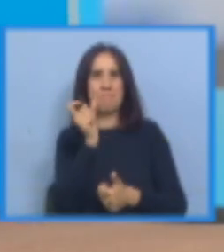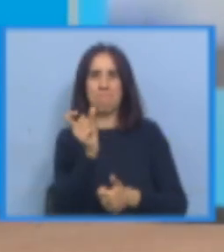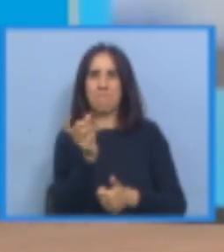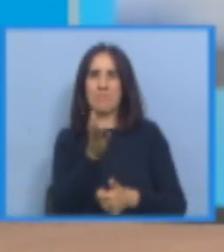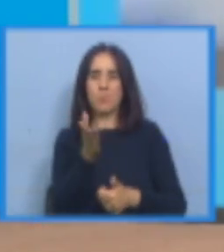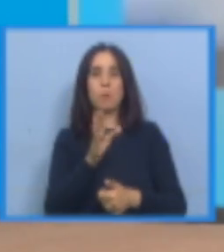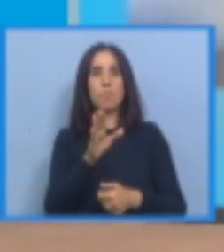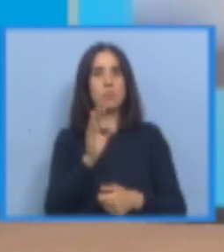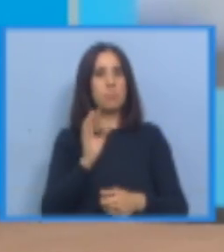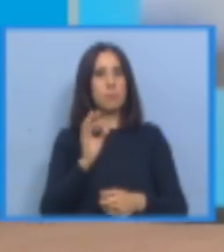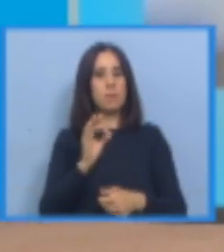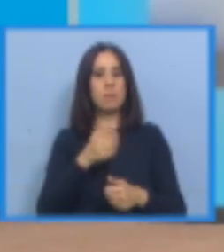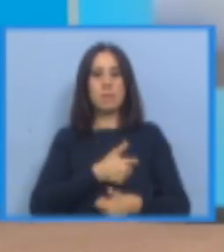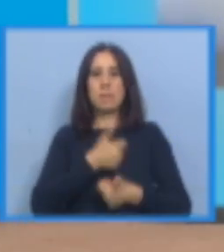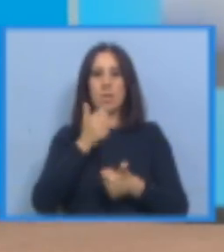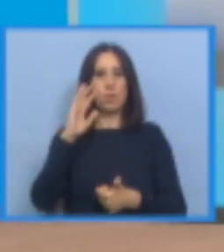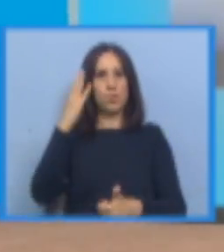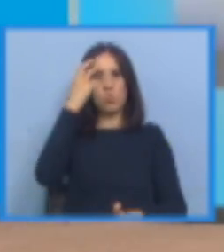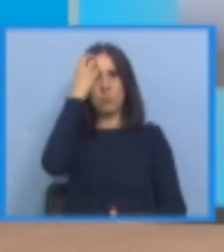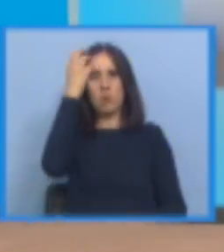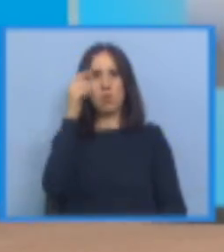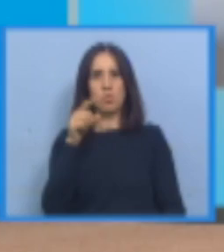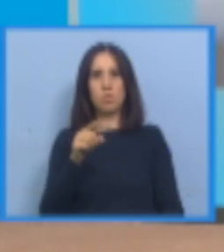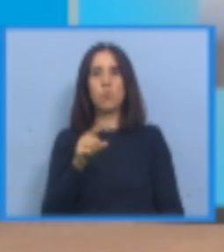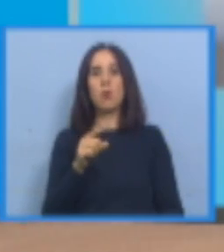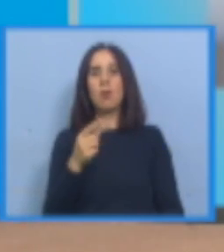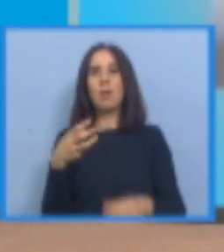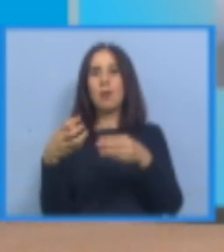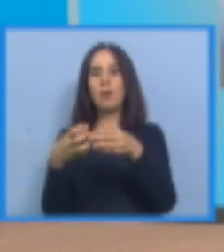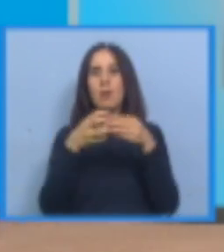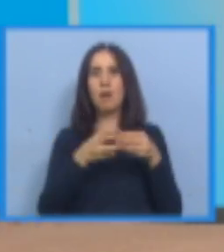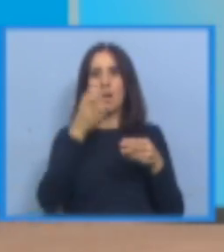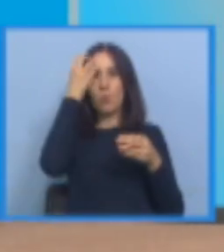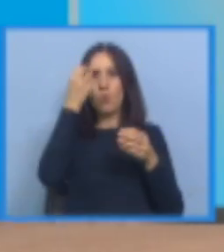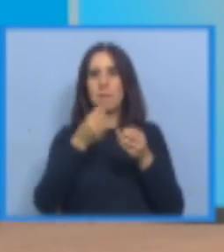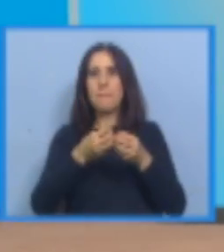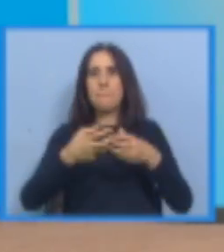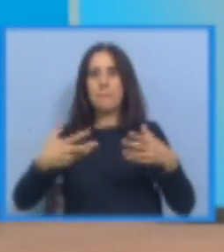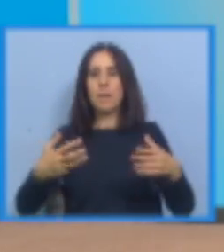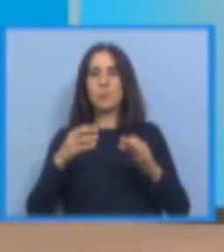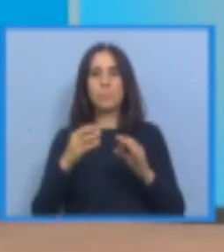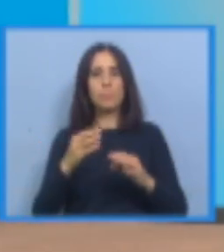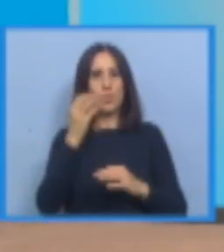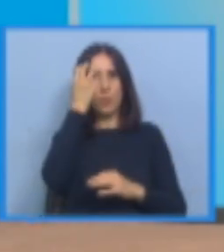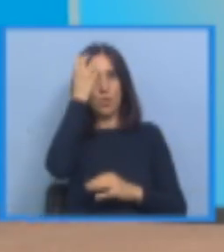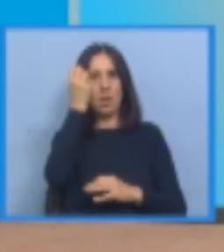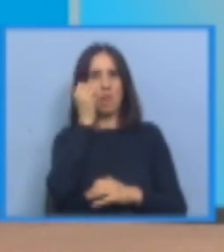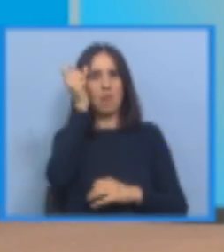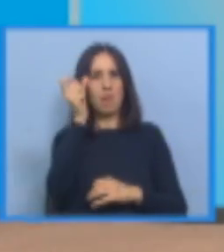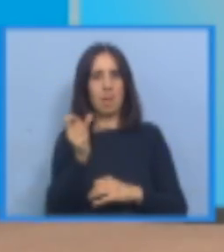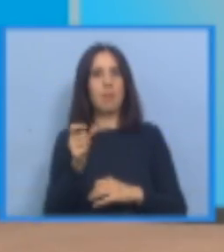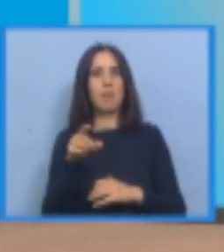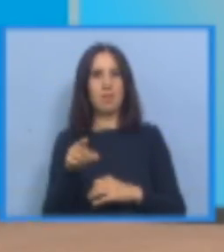mas é claramente a cidade cabeça do reino, onde a corte está cada vez mais e para onde definitivamente o rei